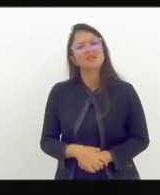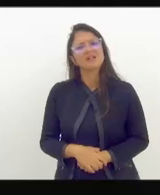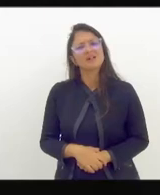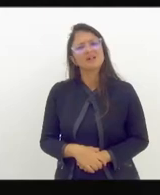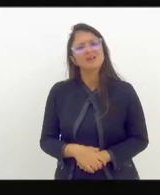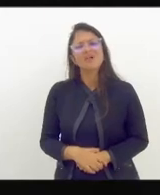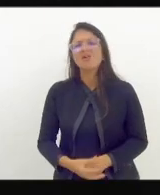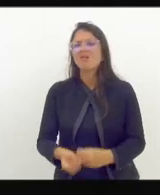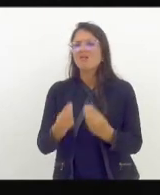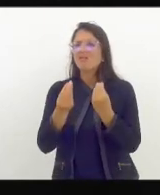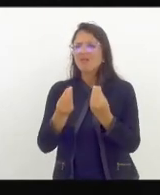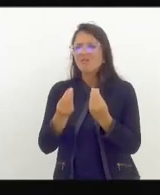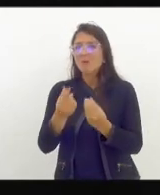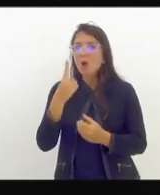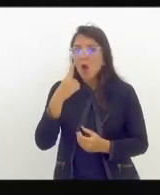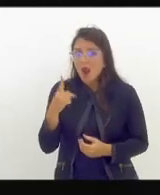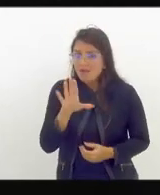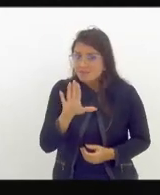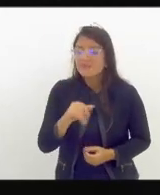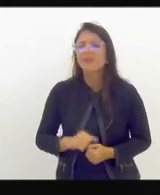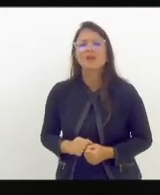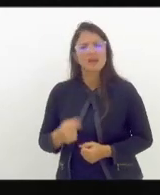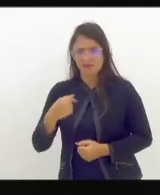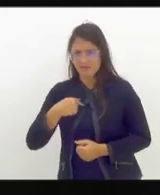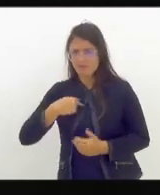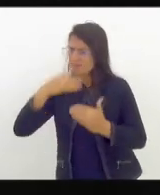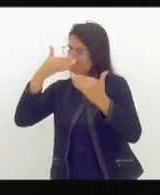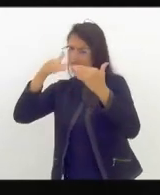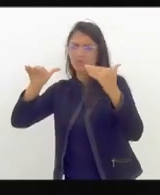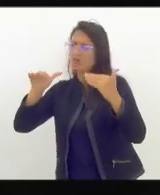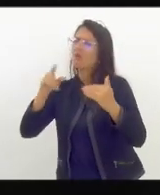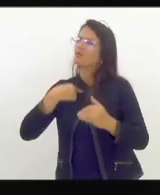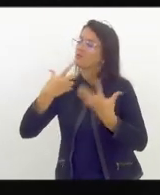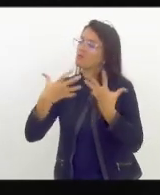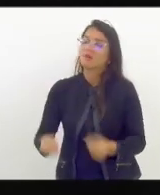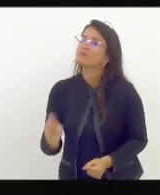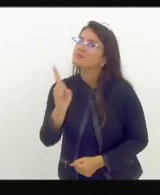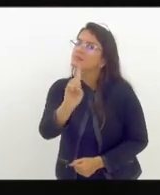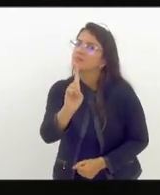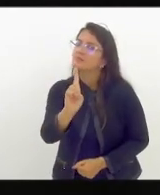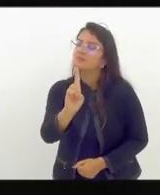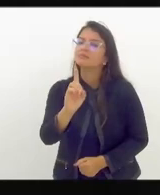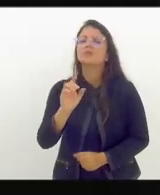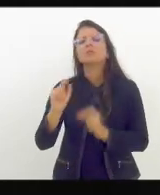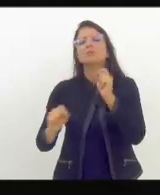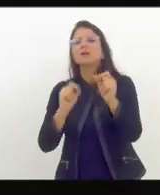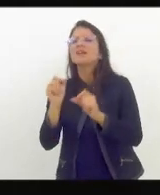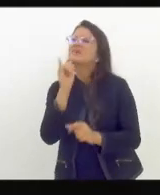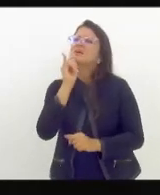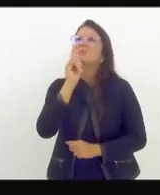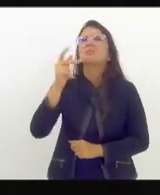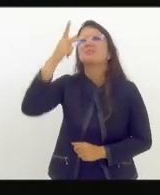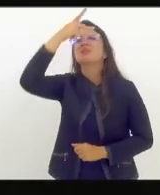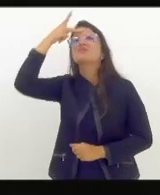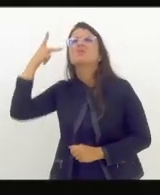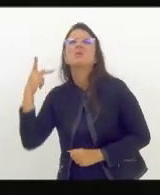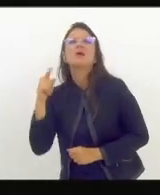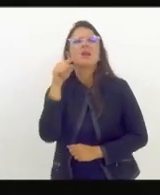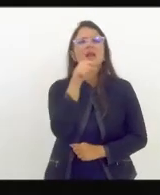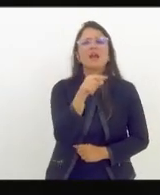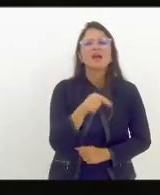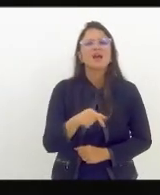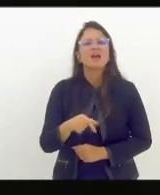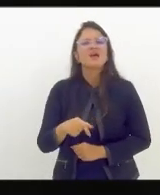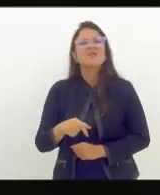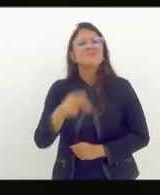só e pasme, eu não concordo, não admito e não aceito que ninguém tire a vida de quem quer